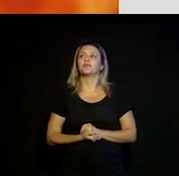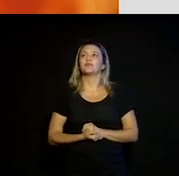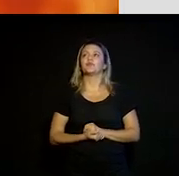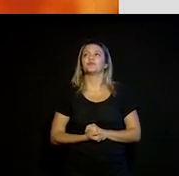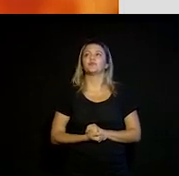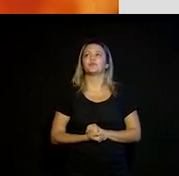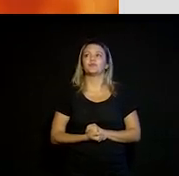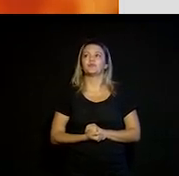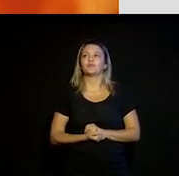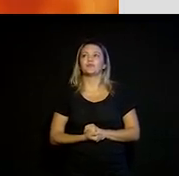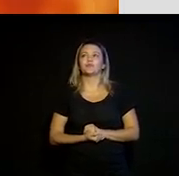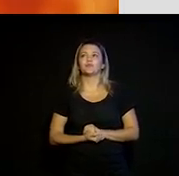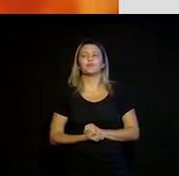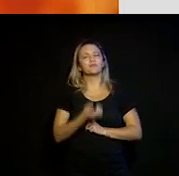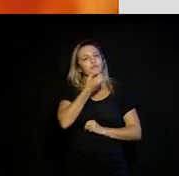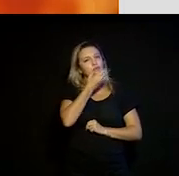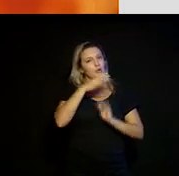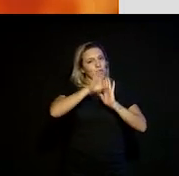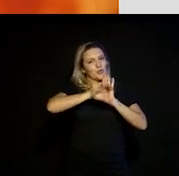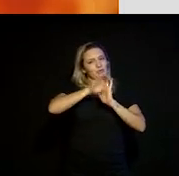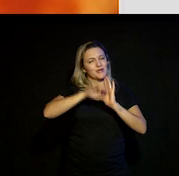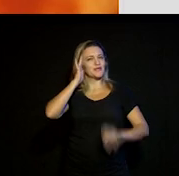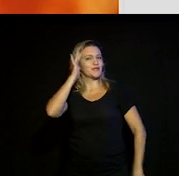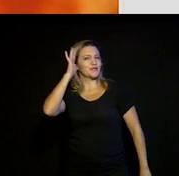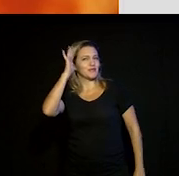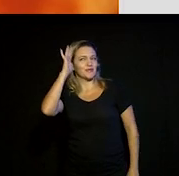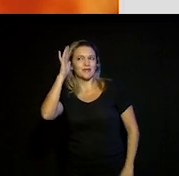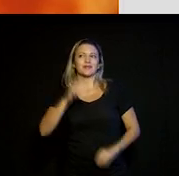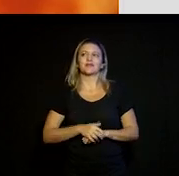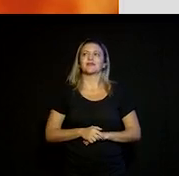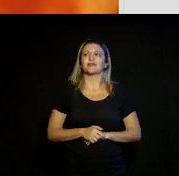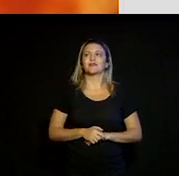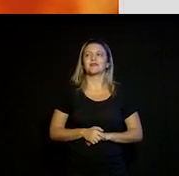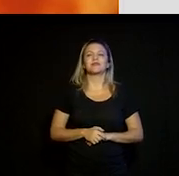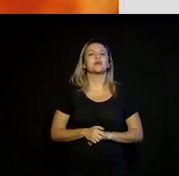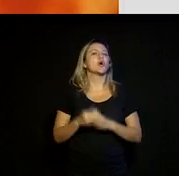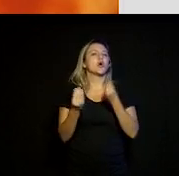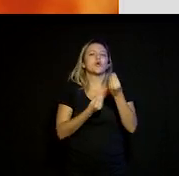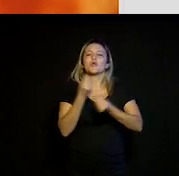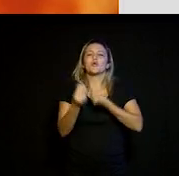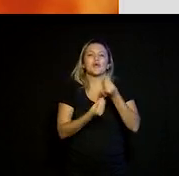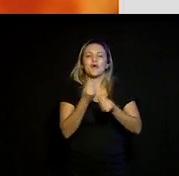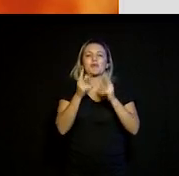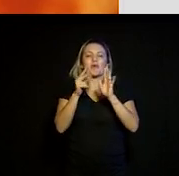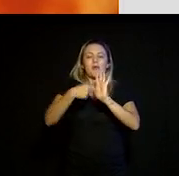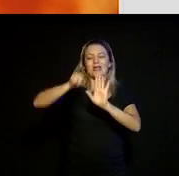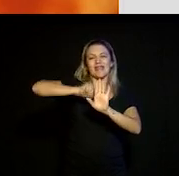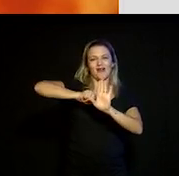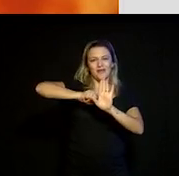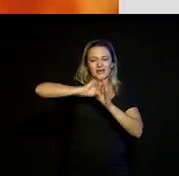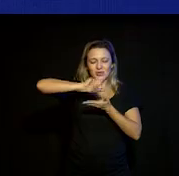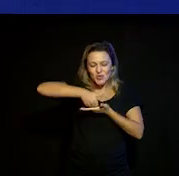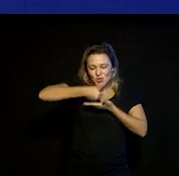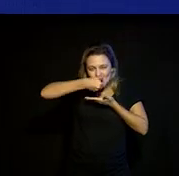Uma boa definição de filosofia, vocês não acham? A arte de aprender a tomar sopa.